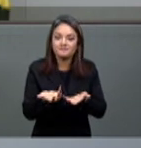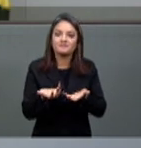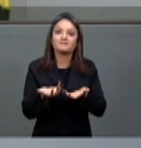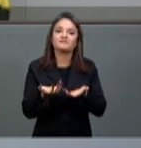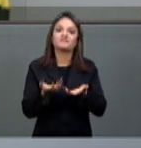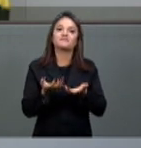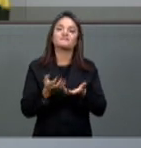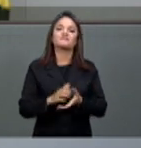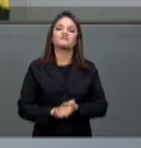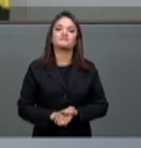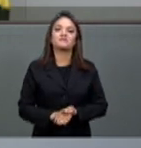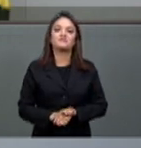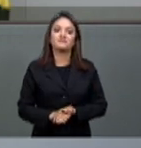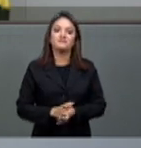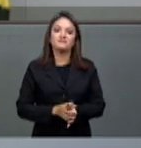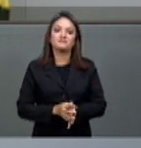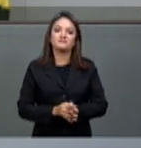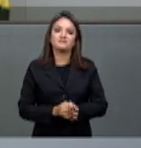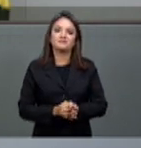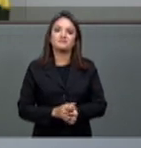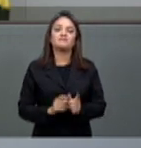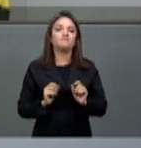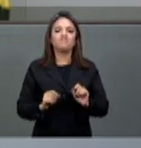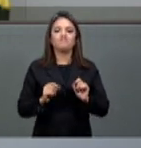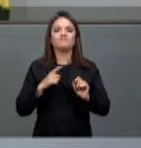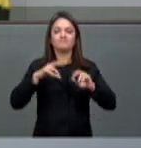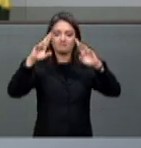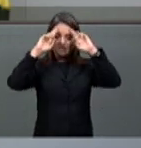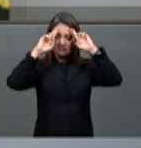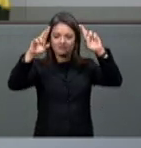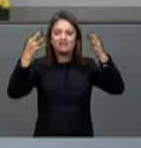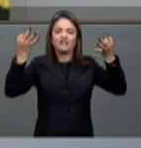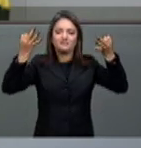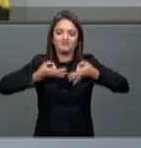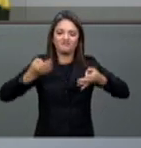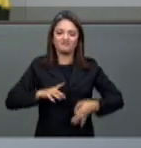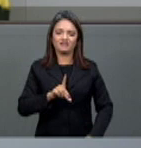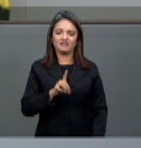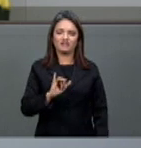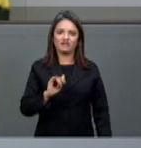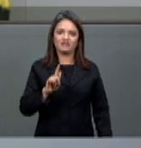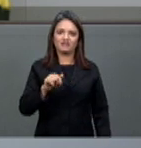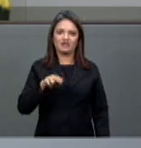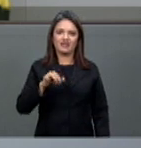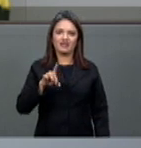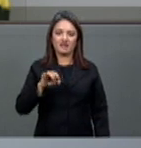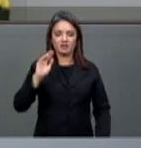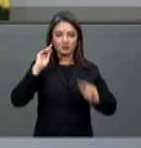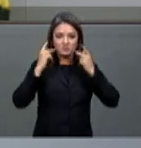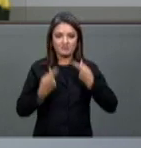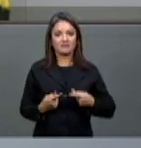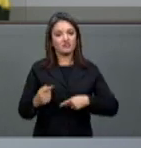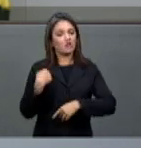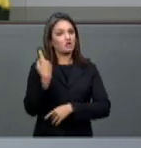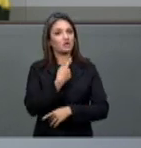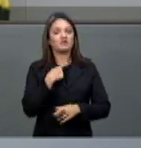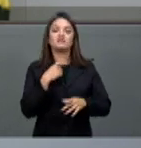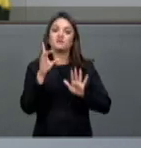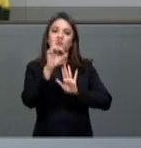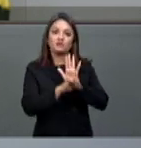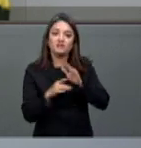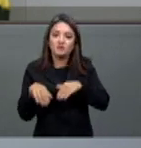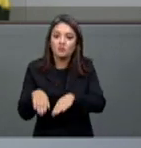seres humanos é respeito à dignidade humana temos todos o direito igual de ser